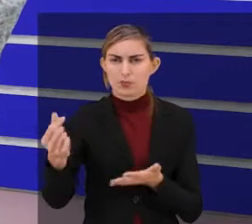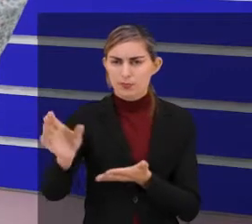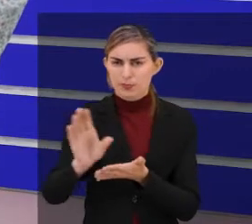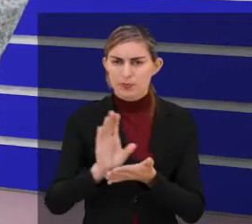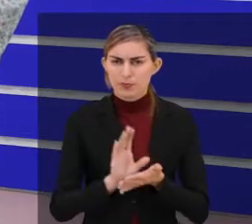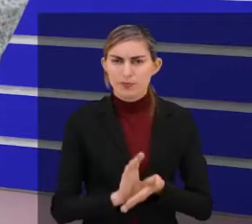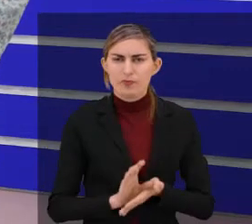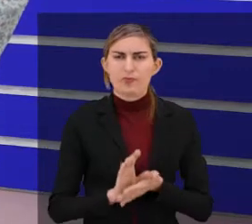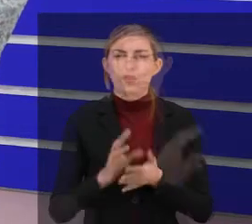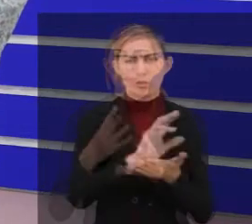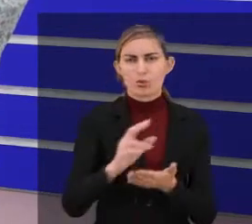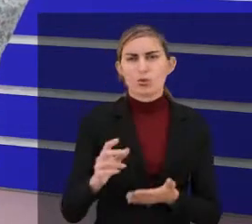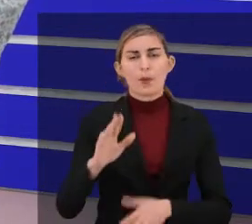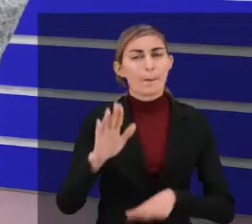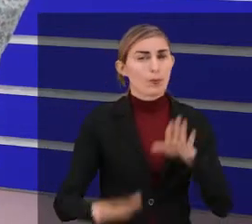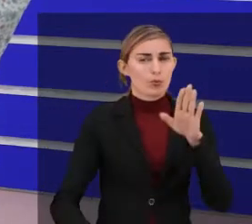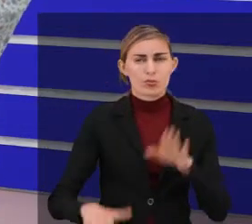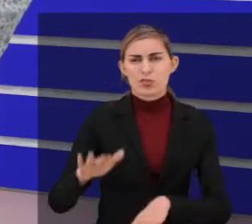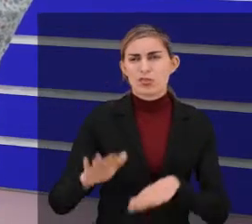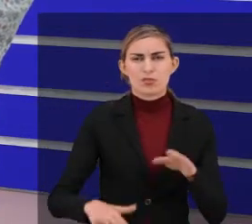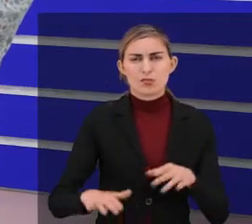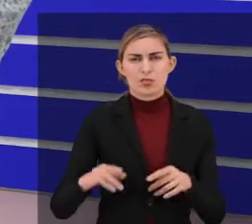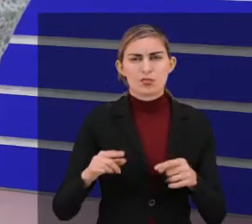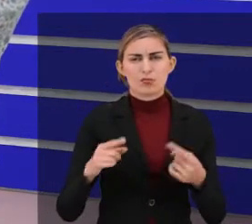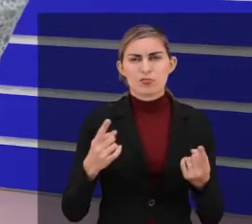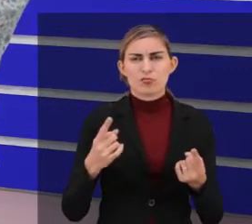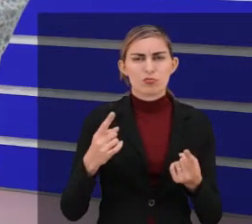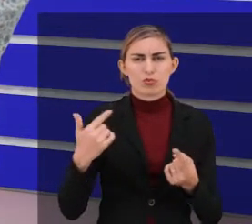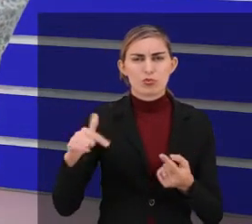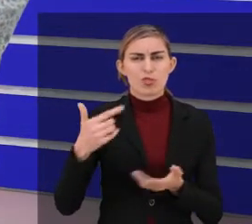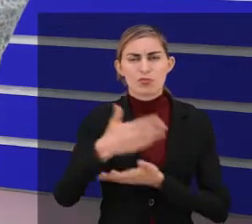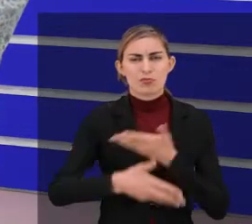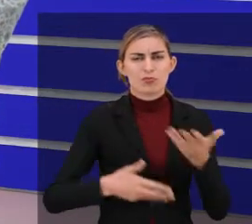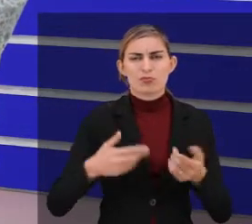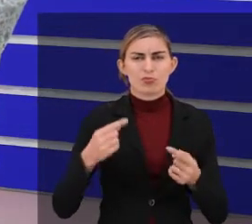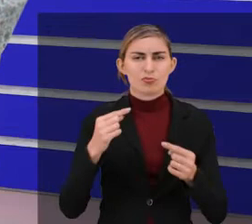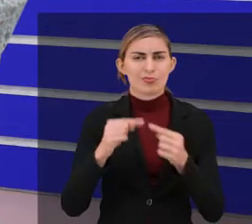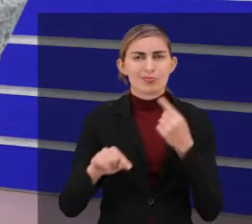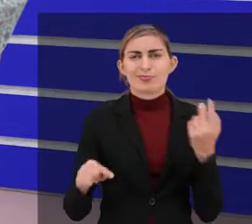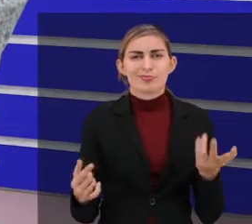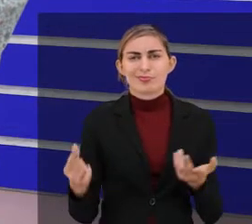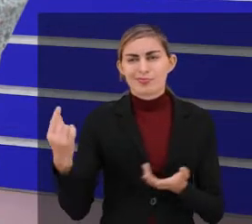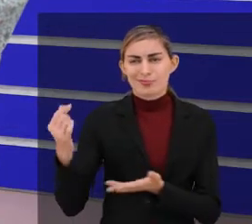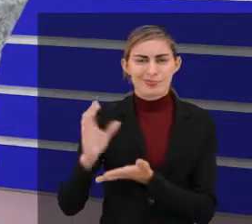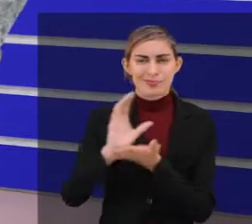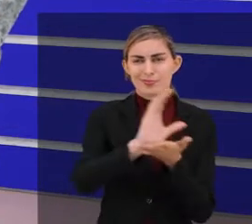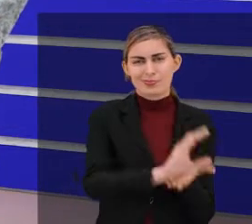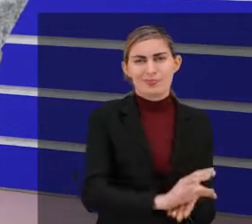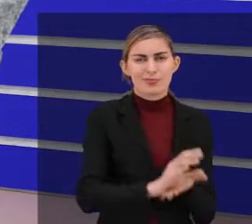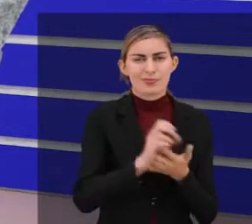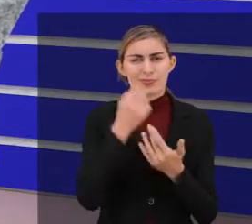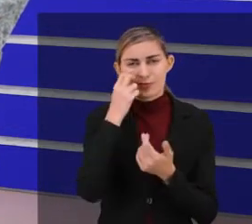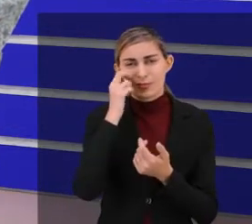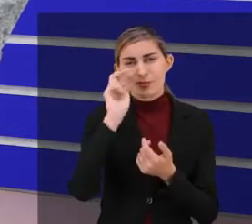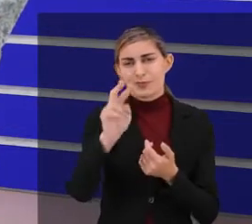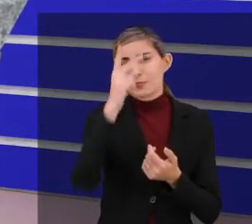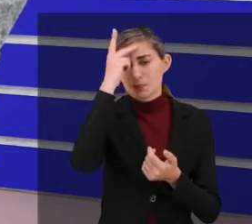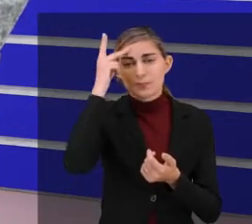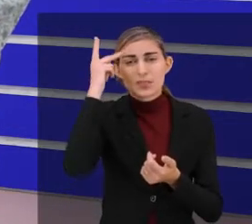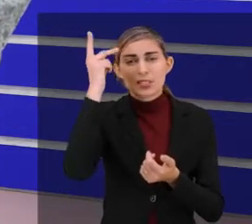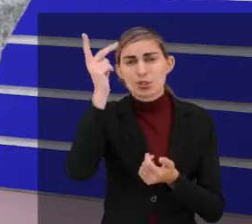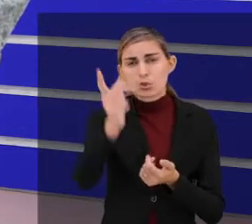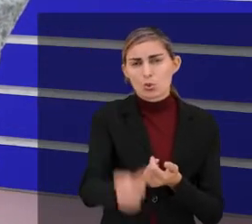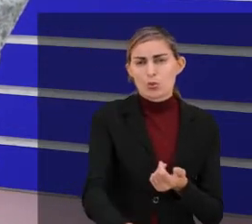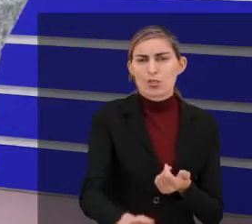receber, e muitas vezes não há um cuidado. Não é? Ali a gente está tratando com pessoas, ou com